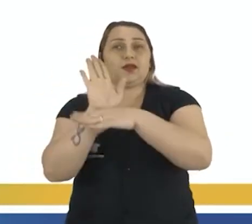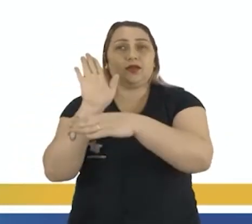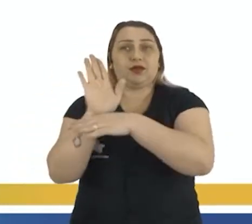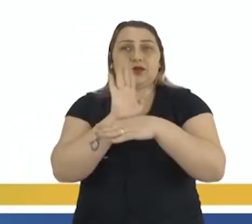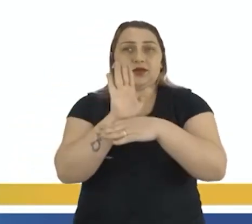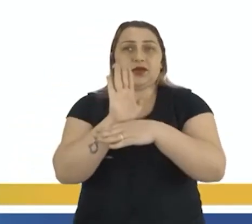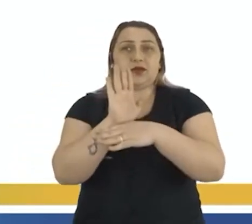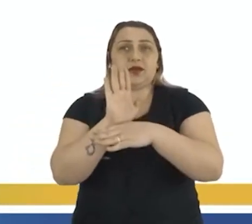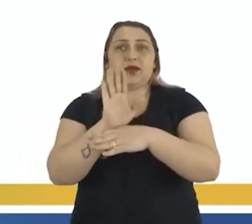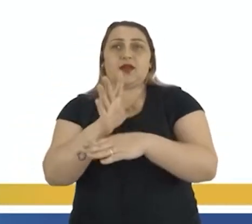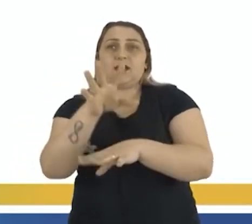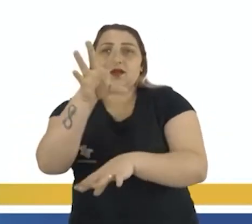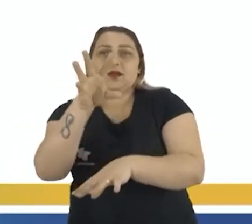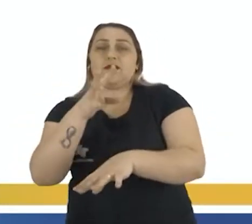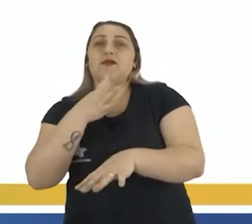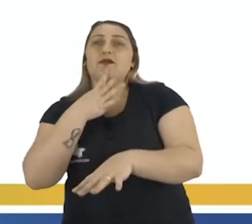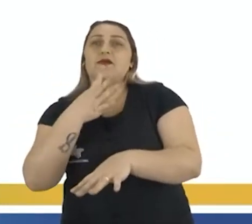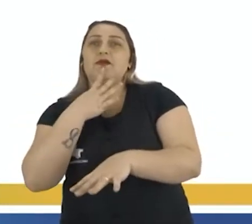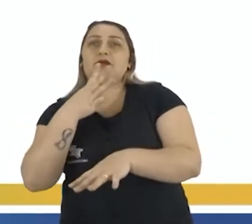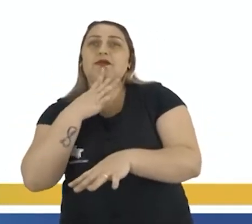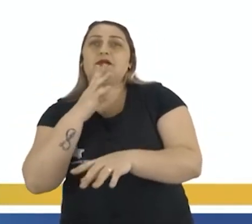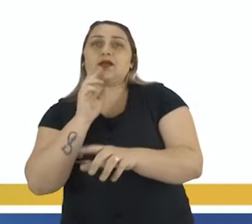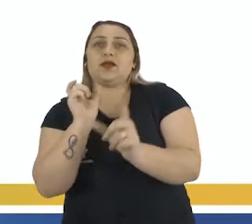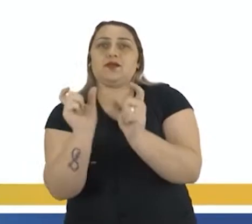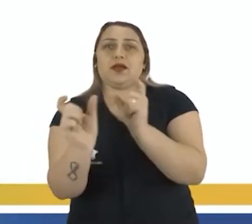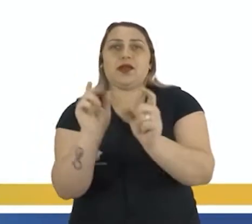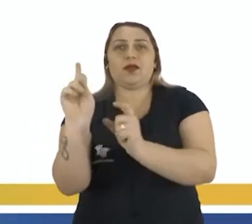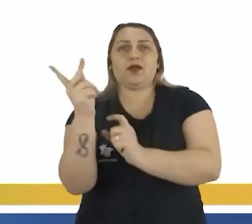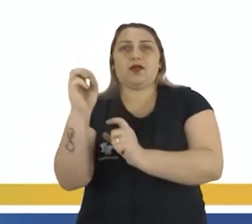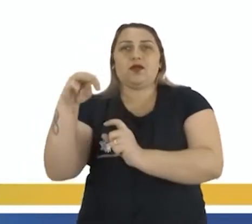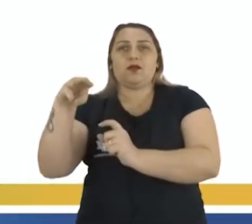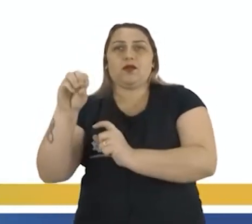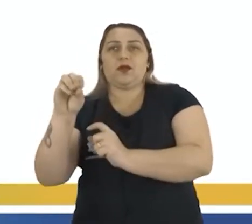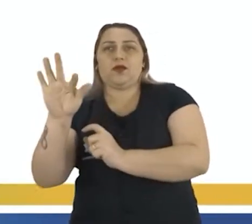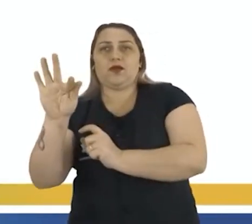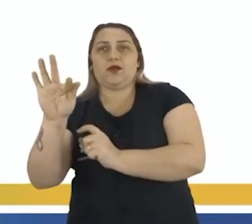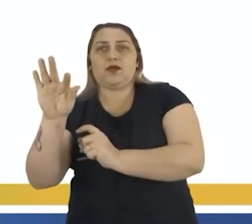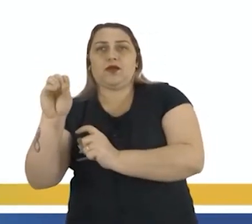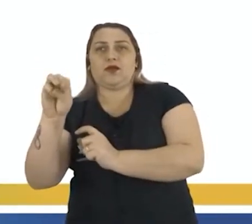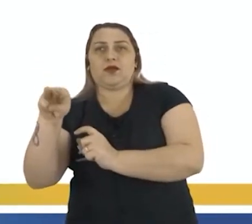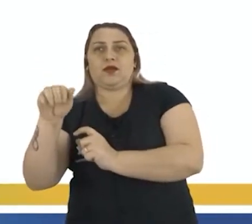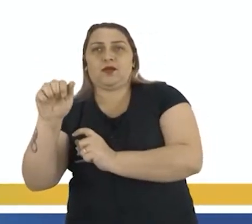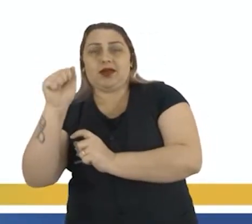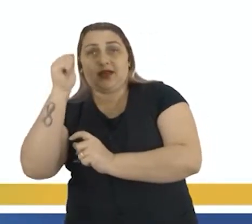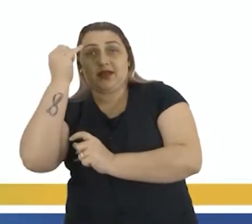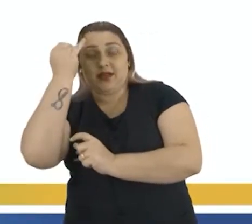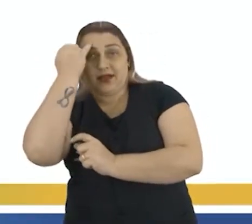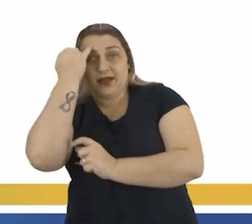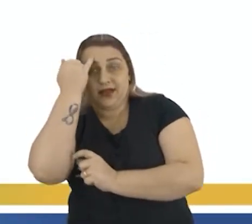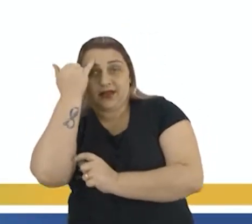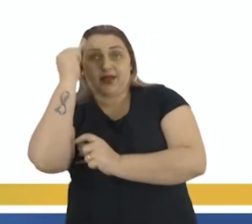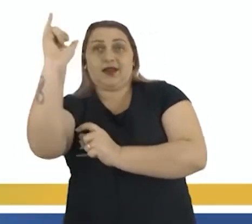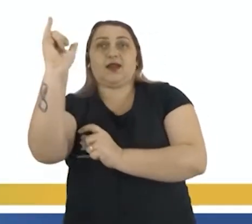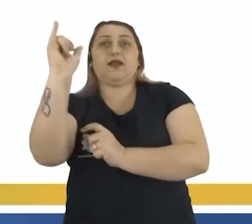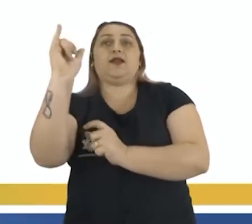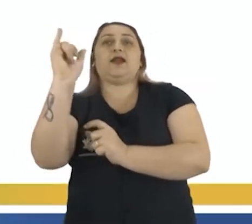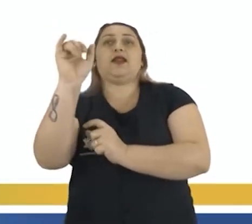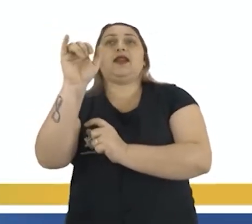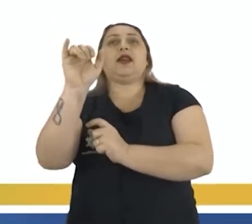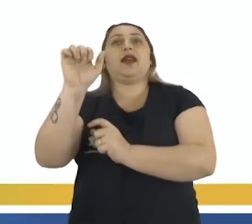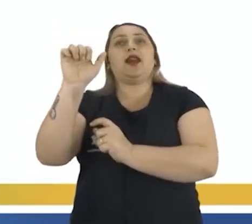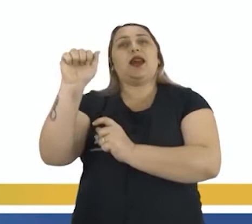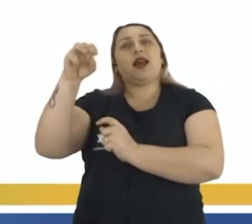na identificação das palavras homófonas, como eu disse, e evita possíveis ambiguidades na escrita e também